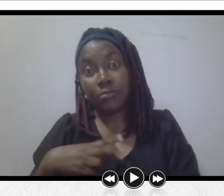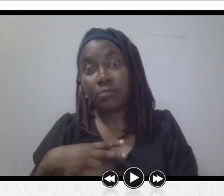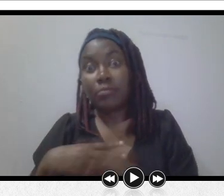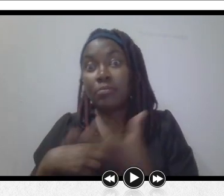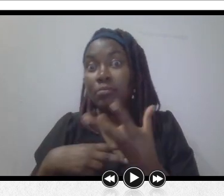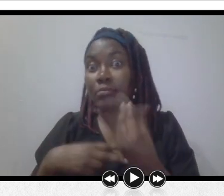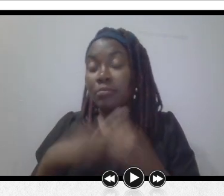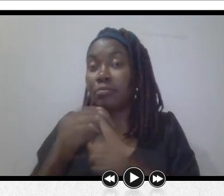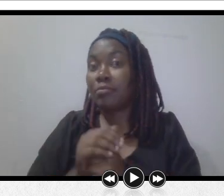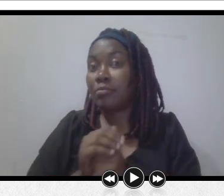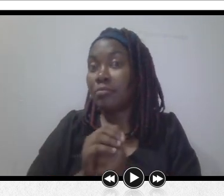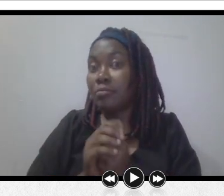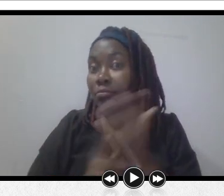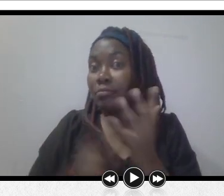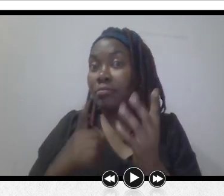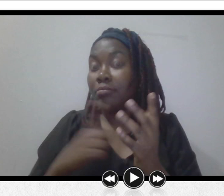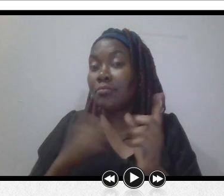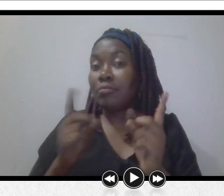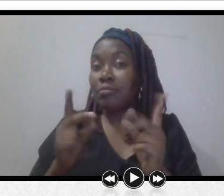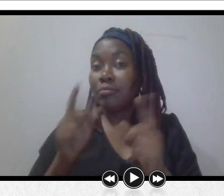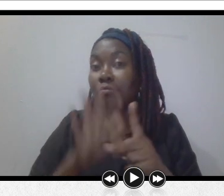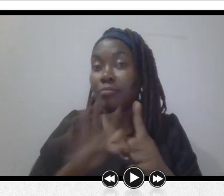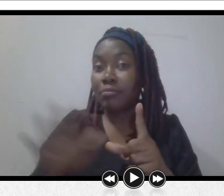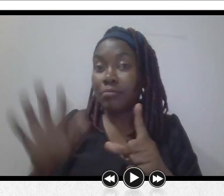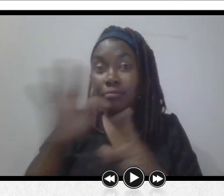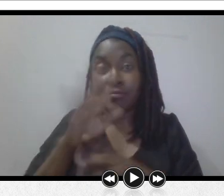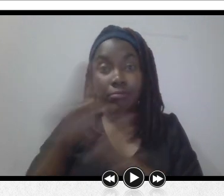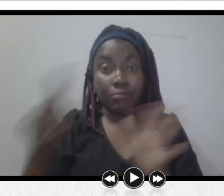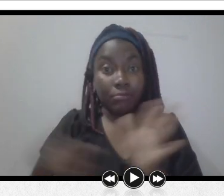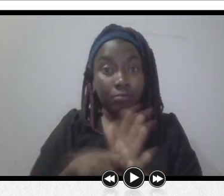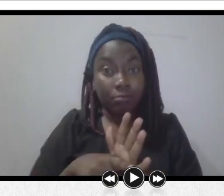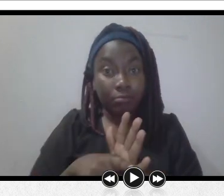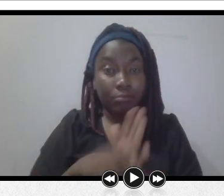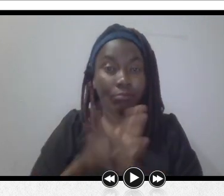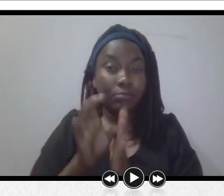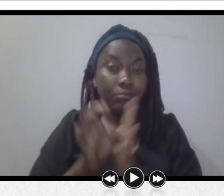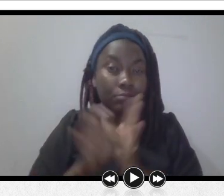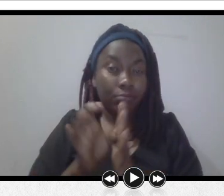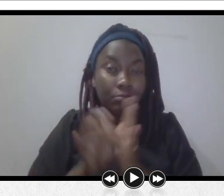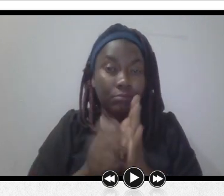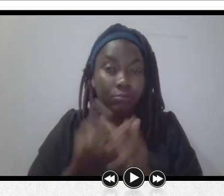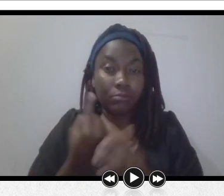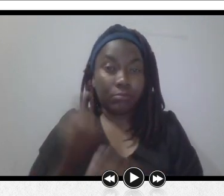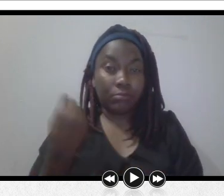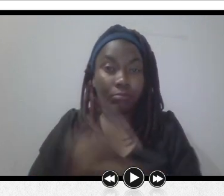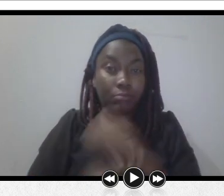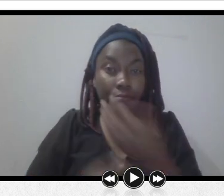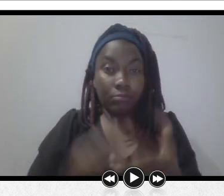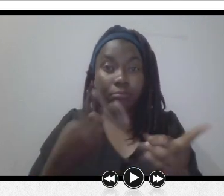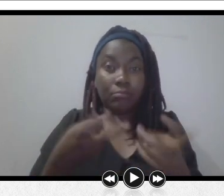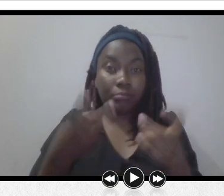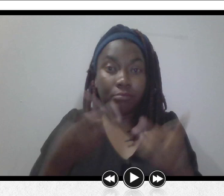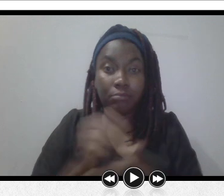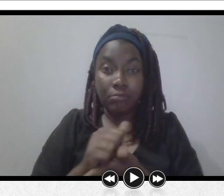das vezes nós temos mercados com monopólios, ou seja, monopólio é aquele conceito onde um único prestador explora uma atividade